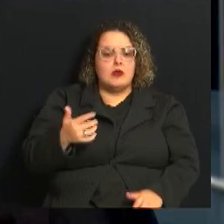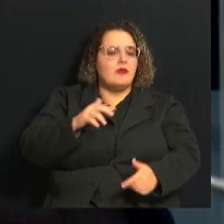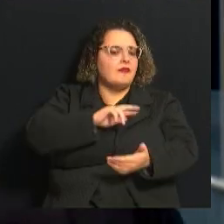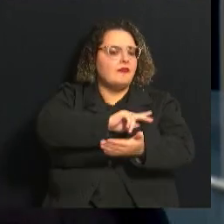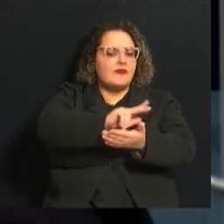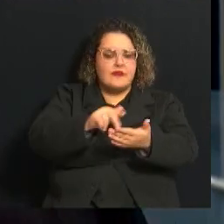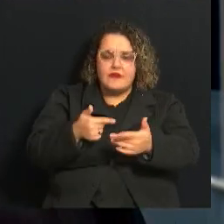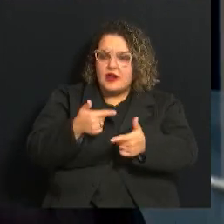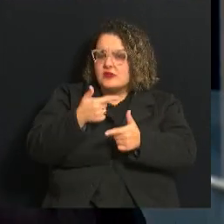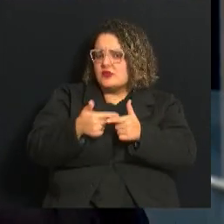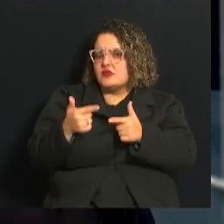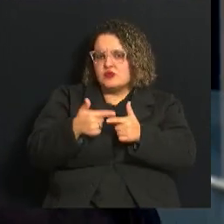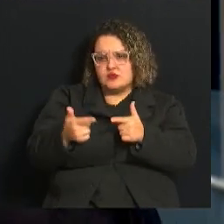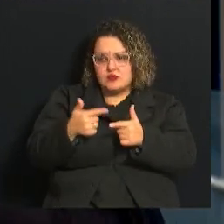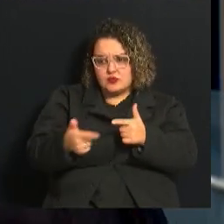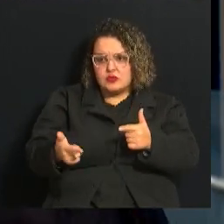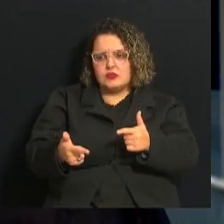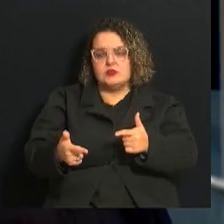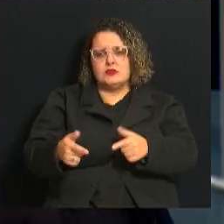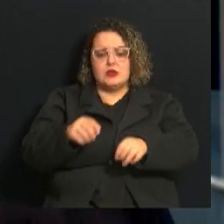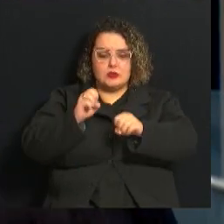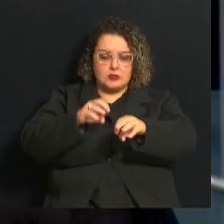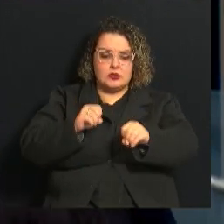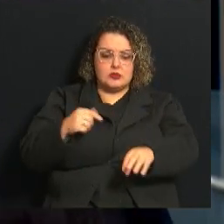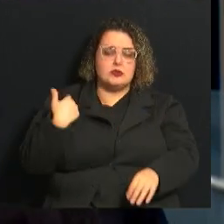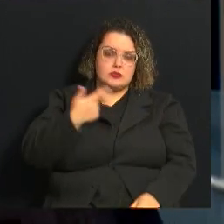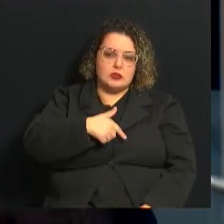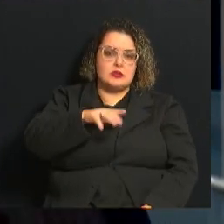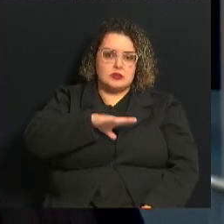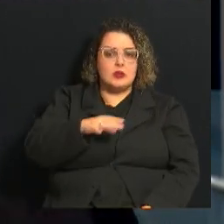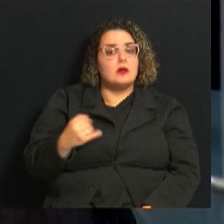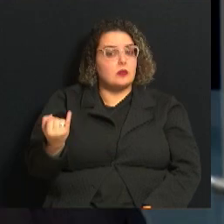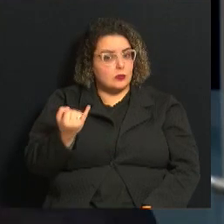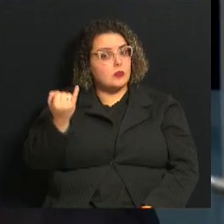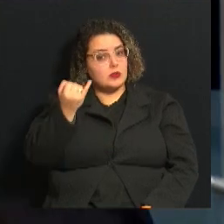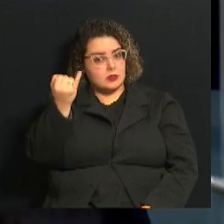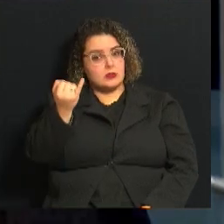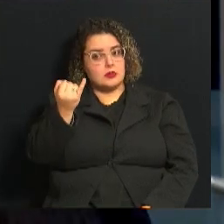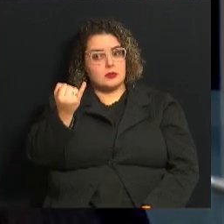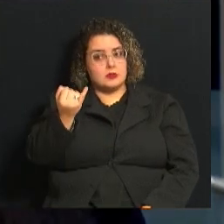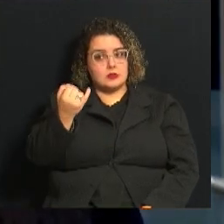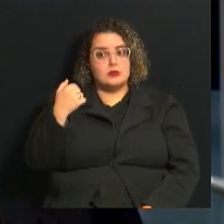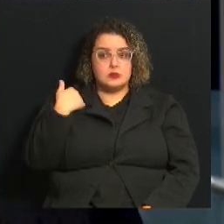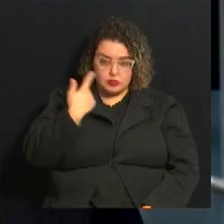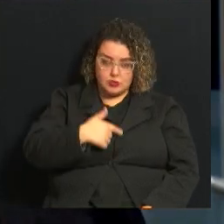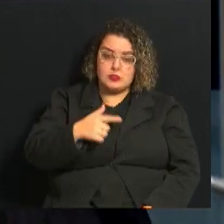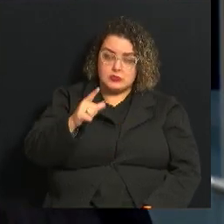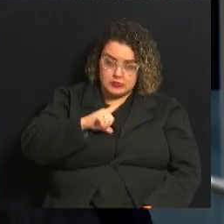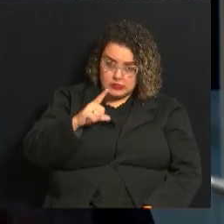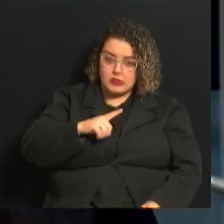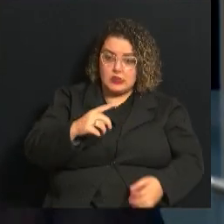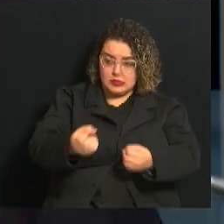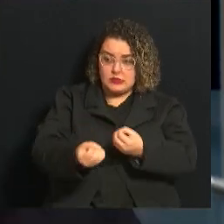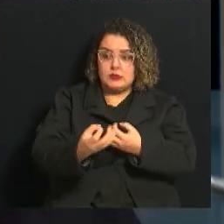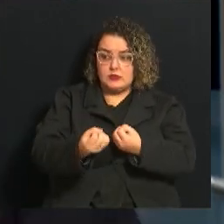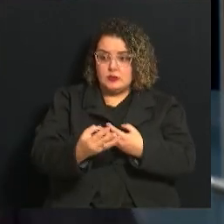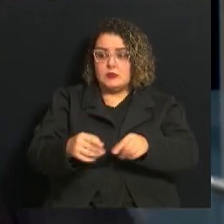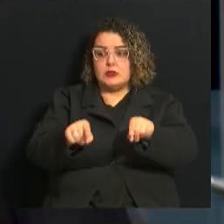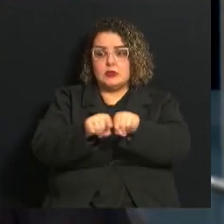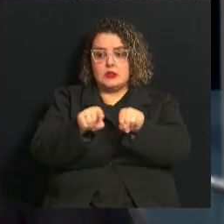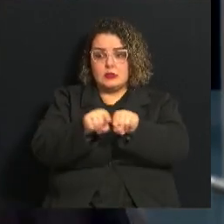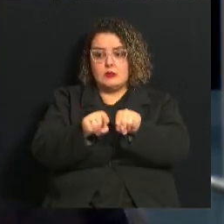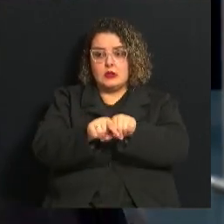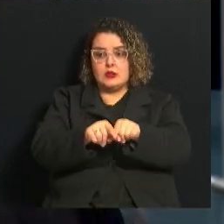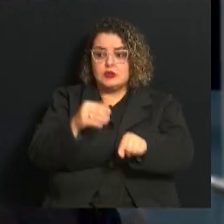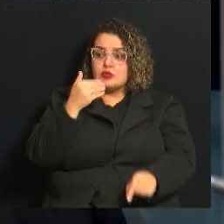gestão da Educação do nosso município não sou informações importantes tanto no sentido da gente ter as informações como síntese